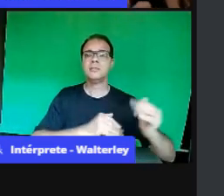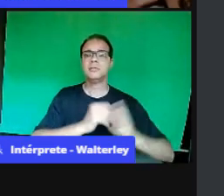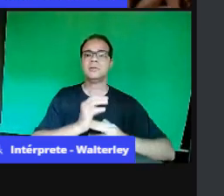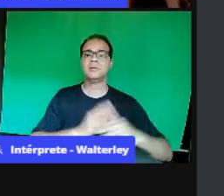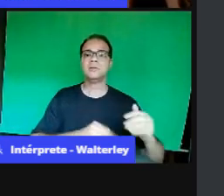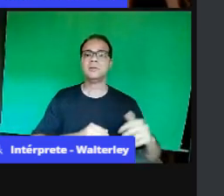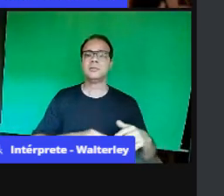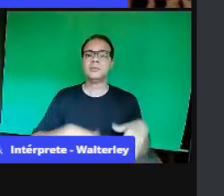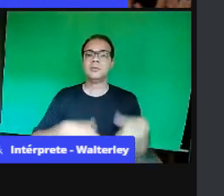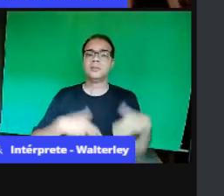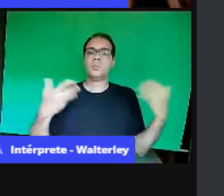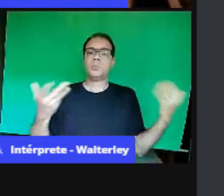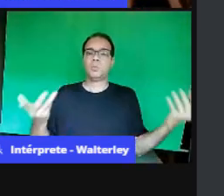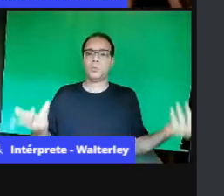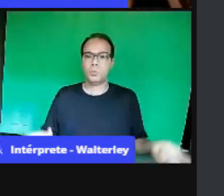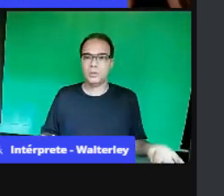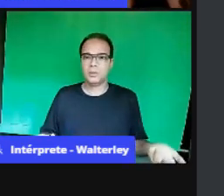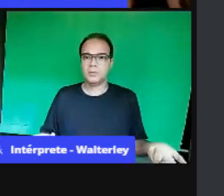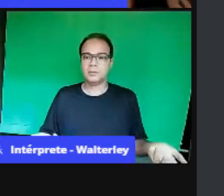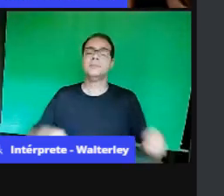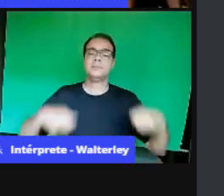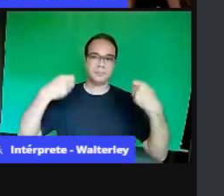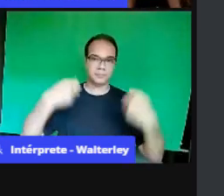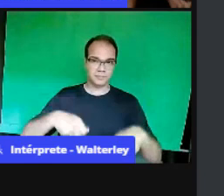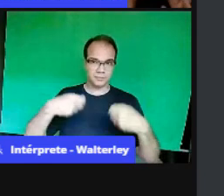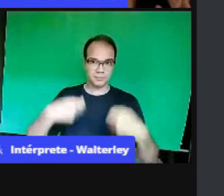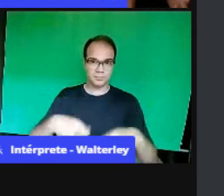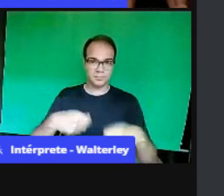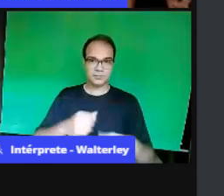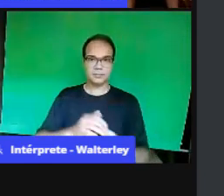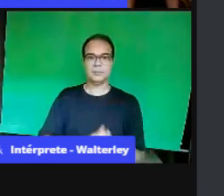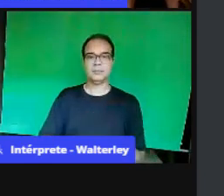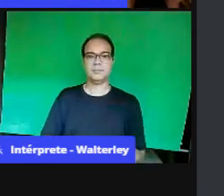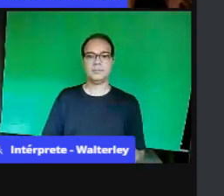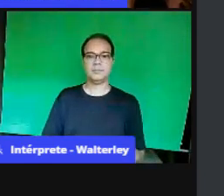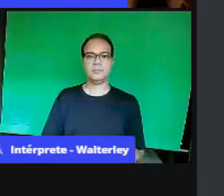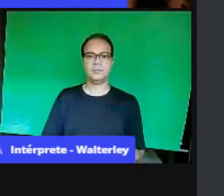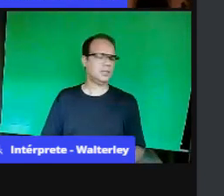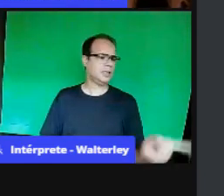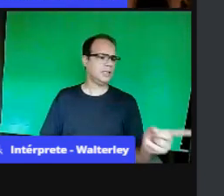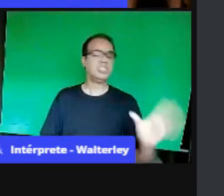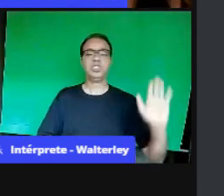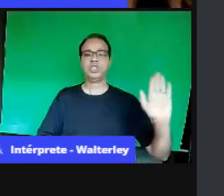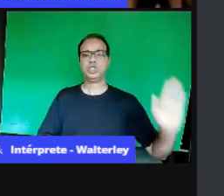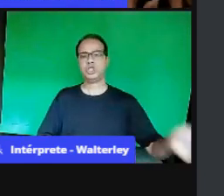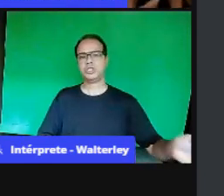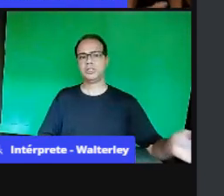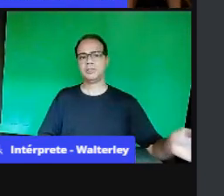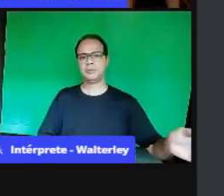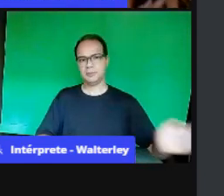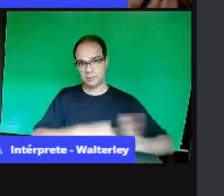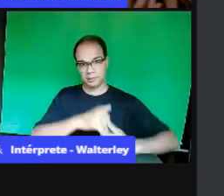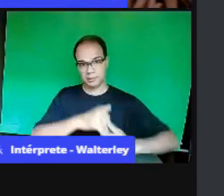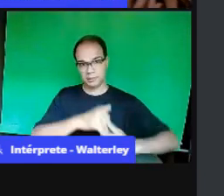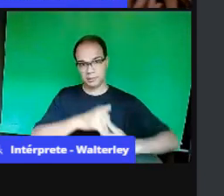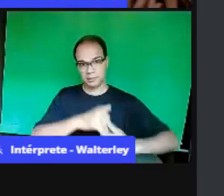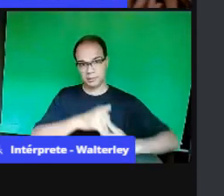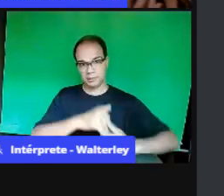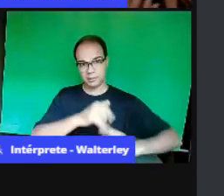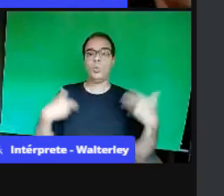né? Então, essa é a necessidade. Eu preciso saber o que ele já possui de habilidade, o que